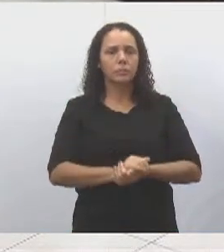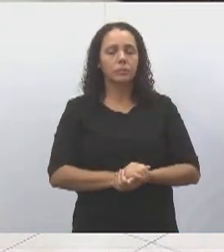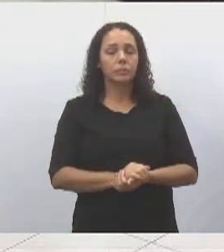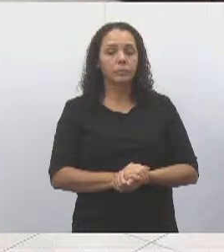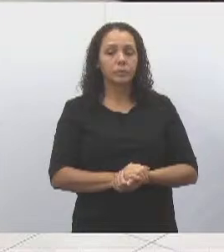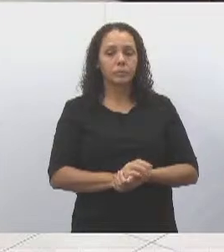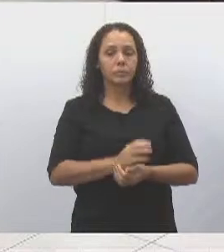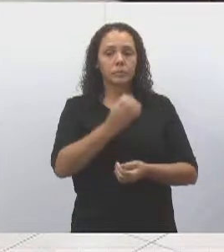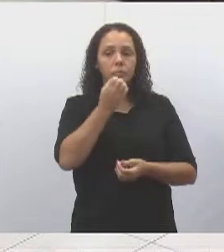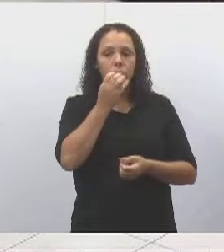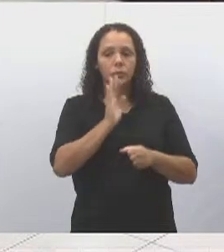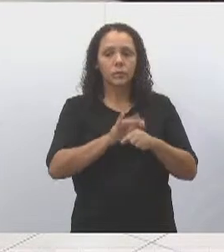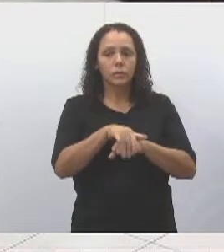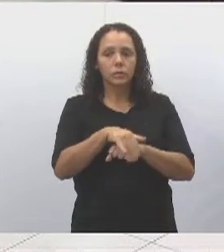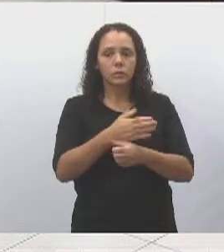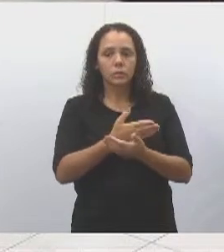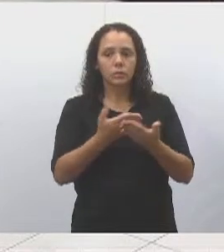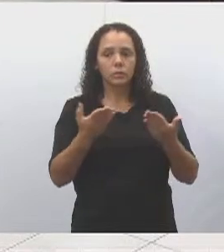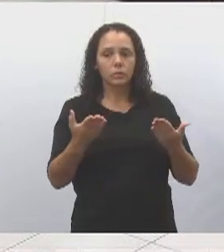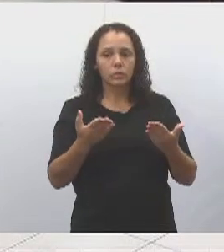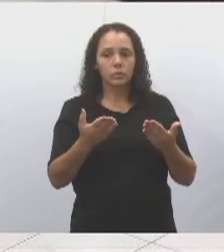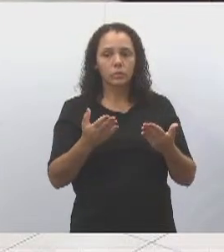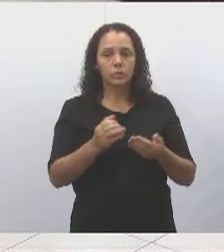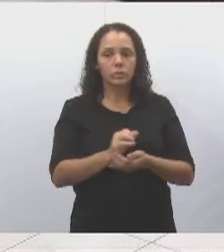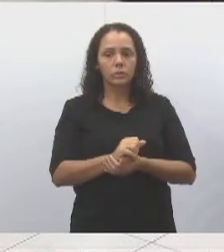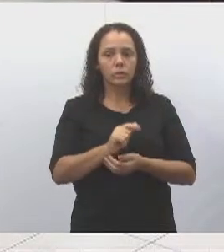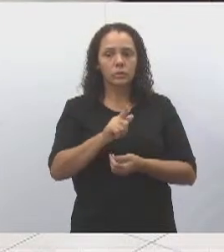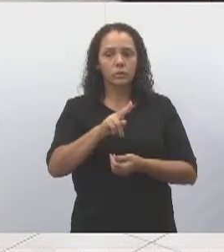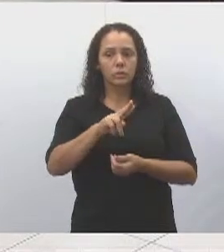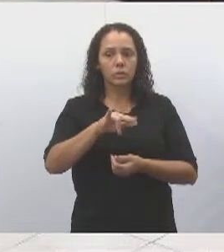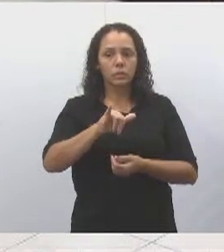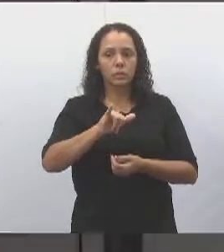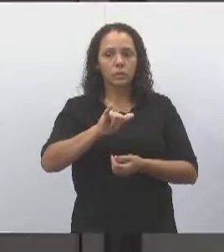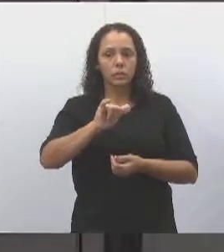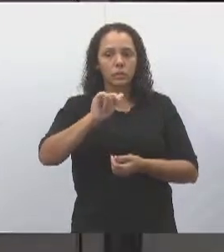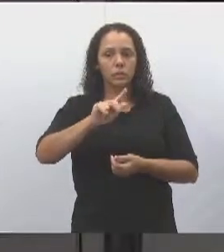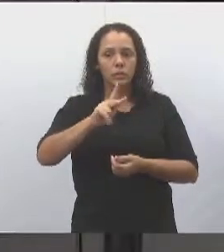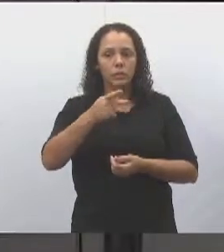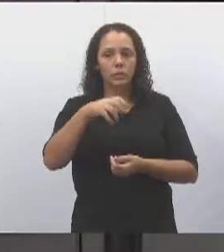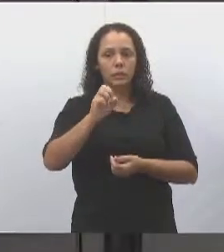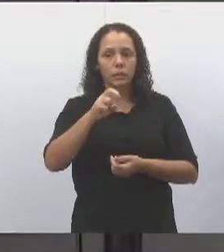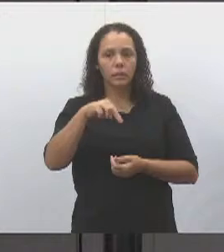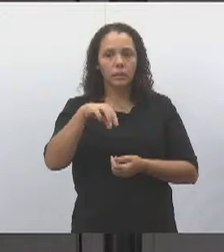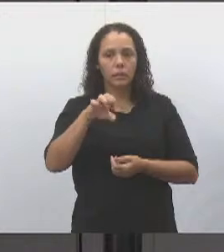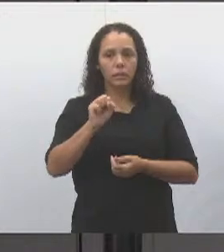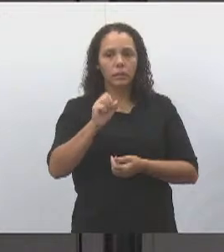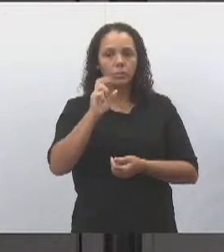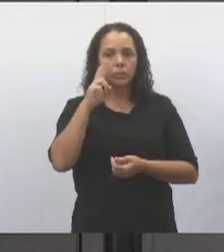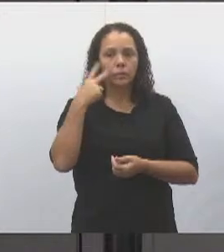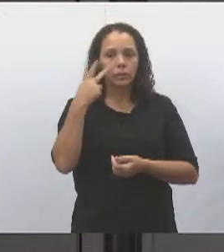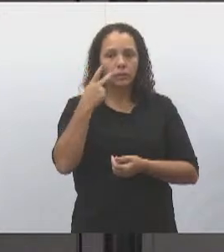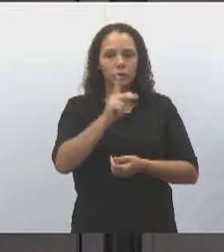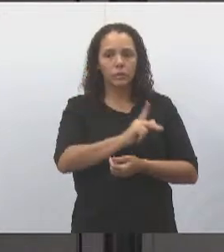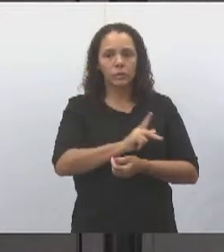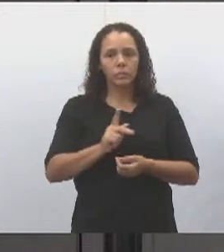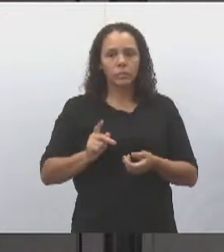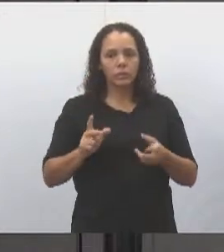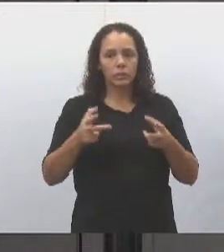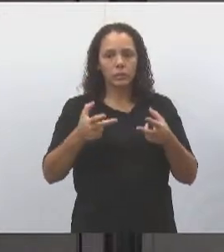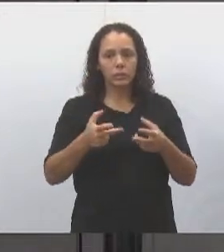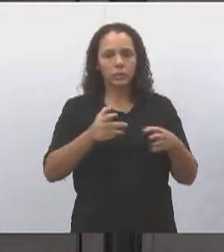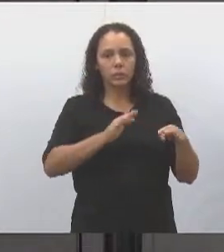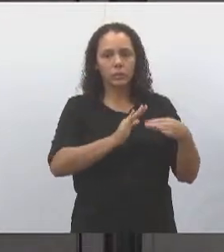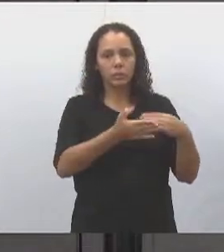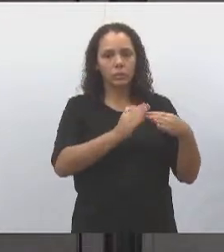Boa noite a todos. Guilherme, boa noite, vereadores, presidente da Câmara.